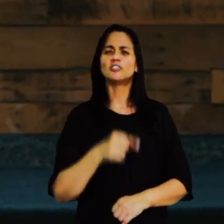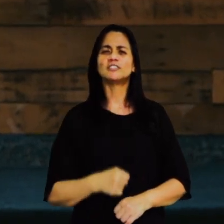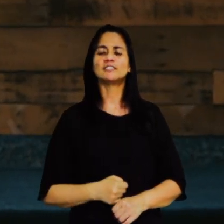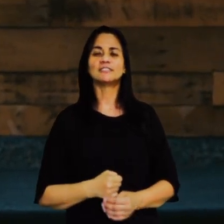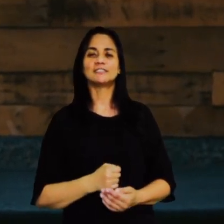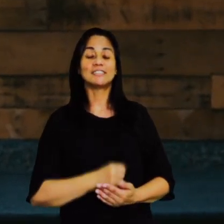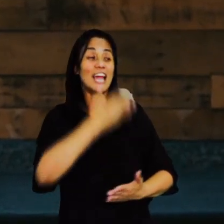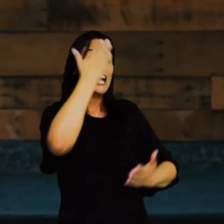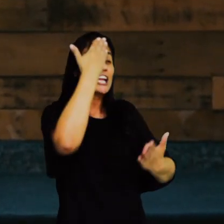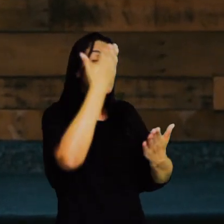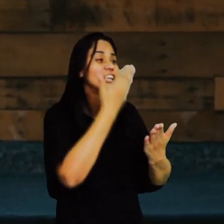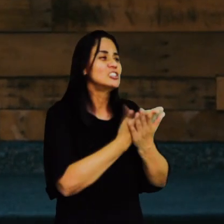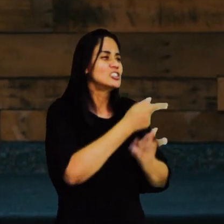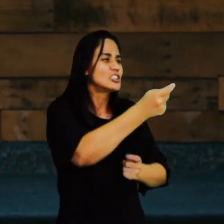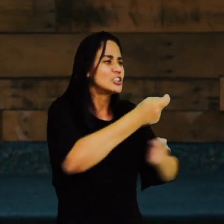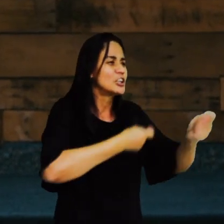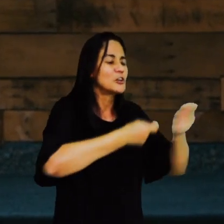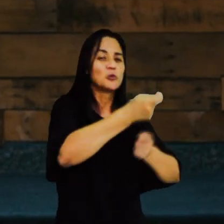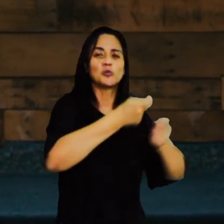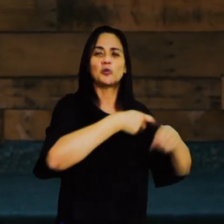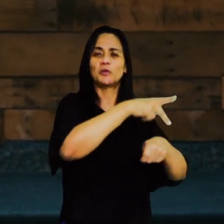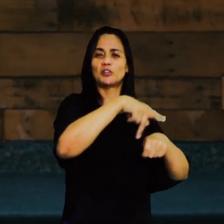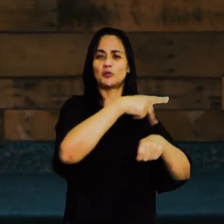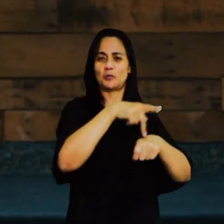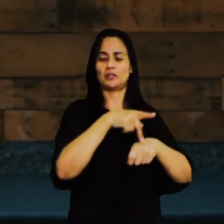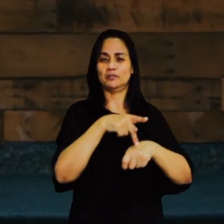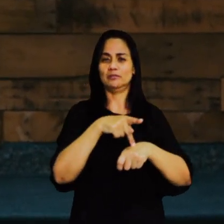a tua fé.